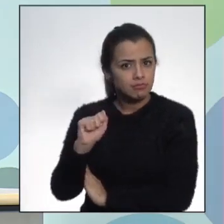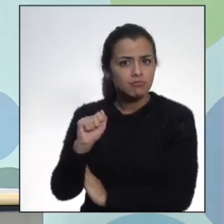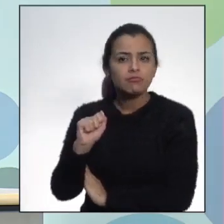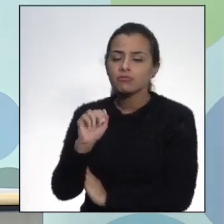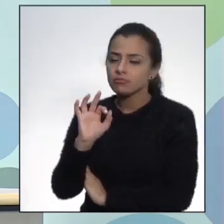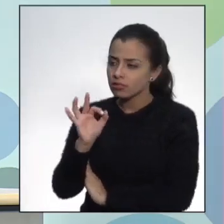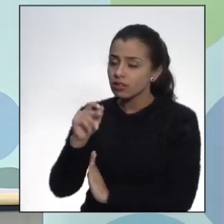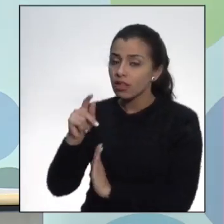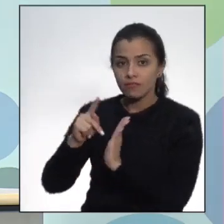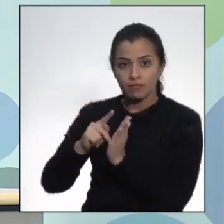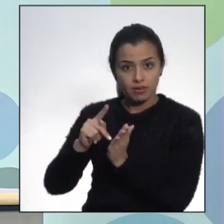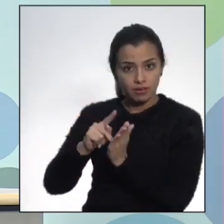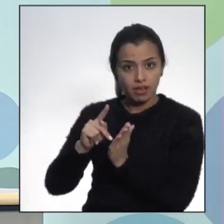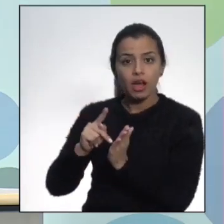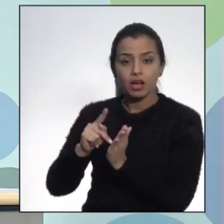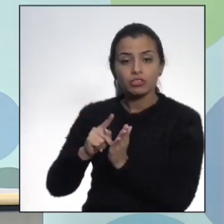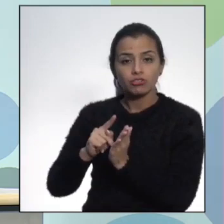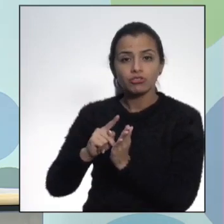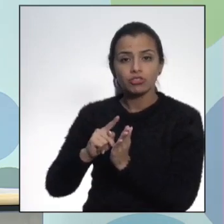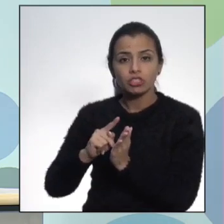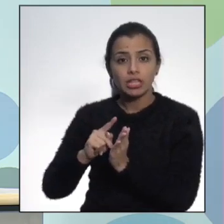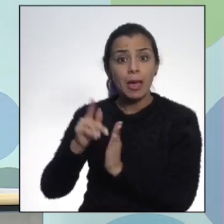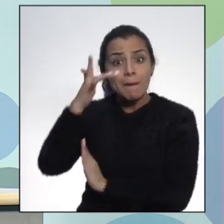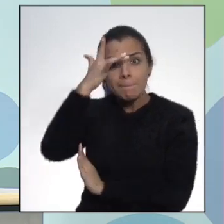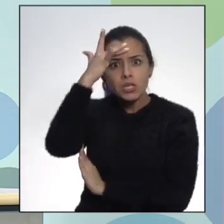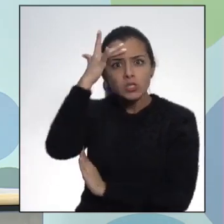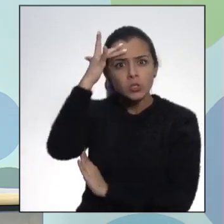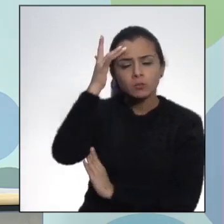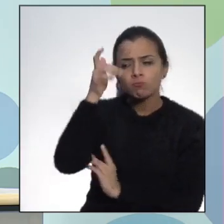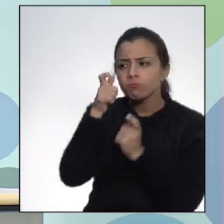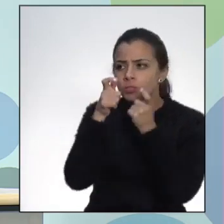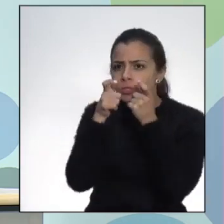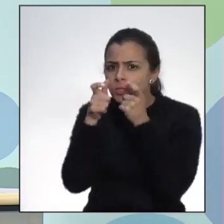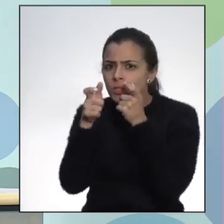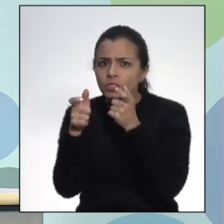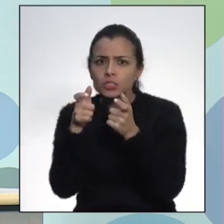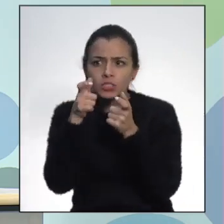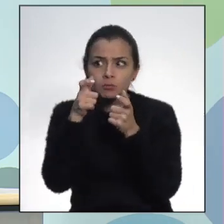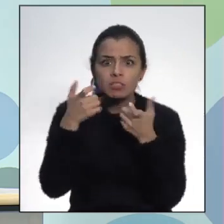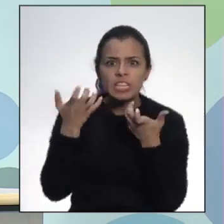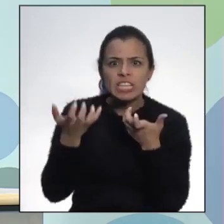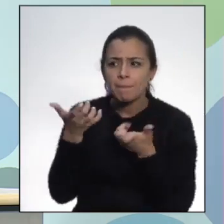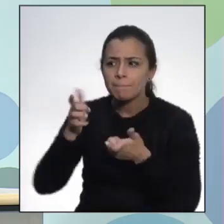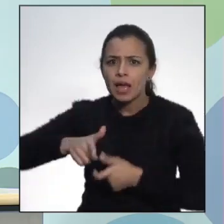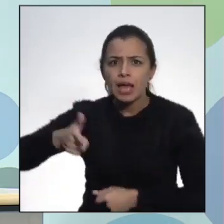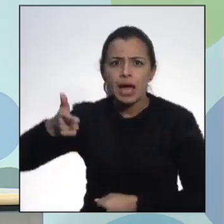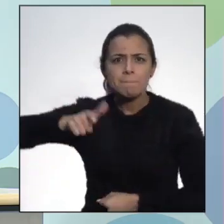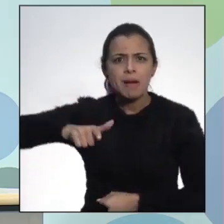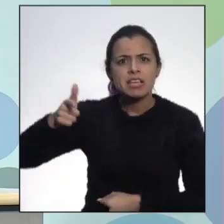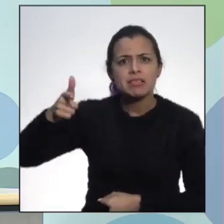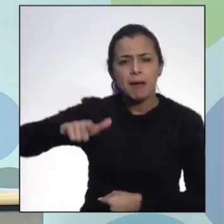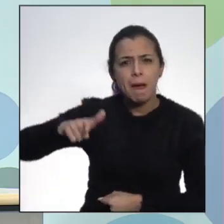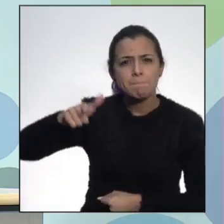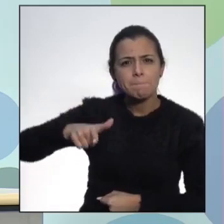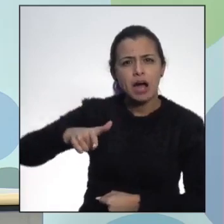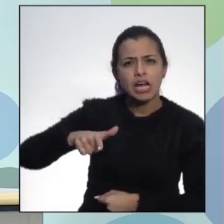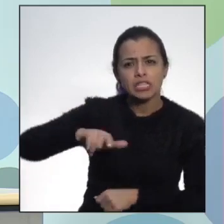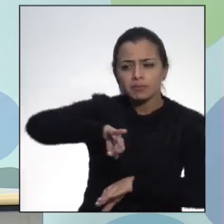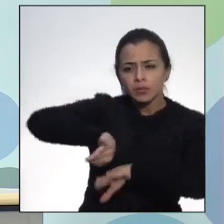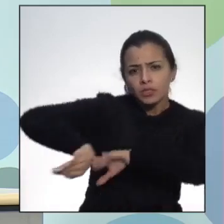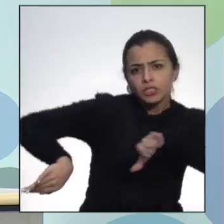de ganância, né? Então, ou seja, personagens gananciosos, personagens que querem mais, né? Que querem passar por cima das pessoas, né? O